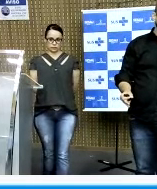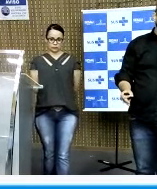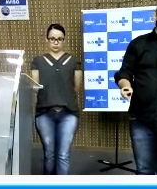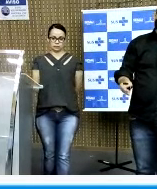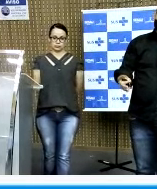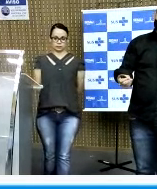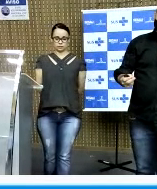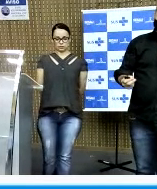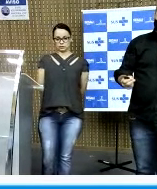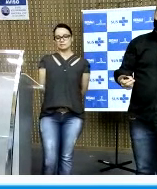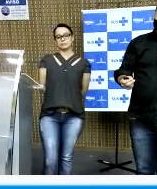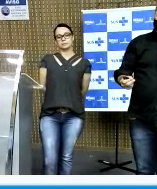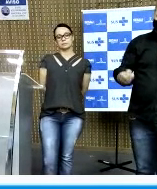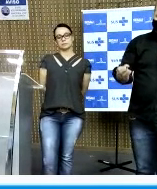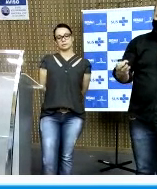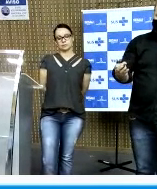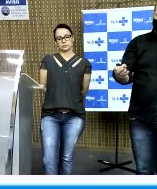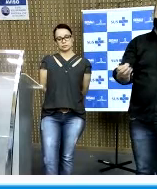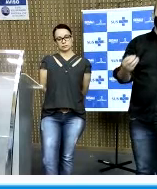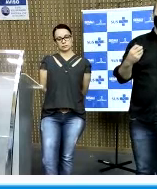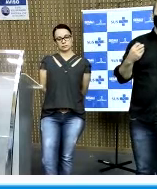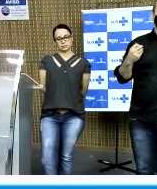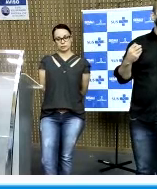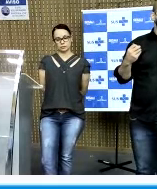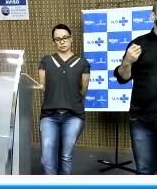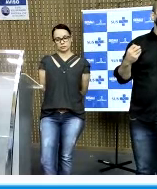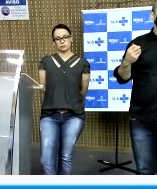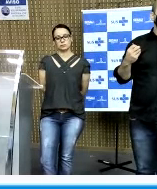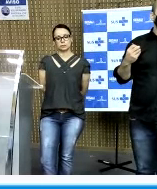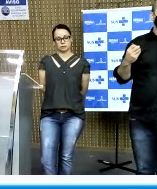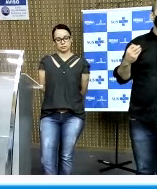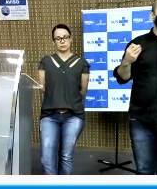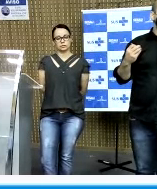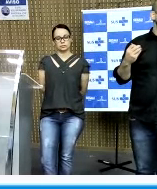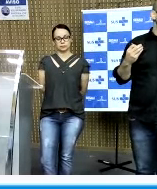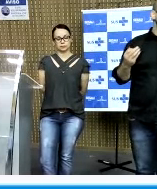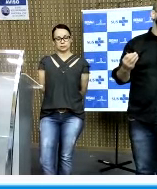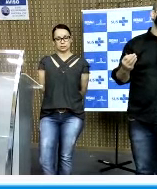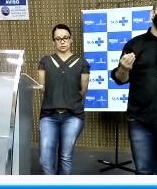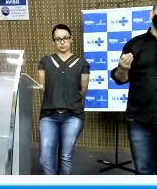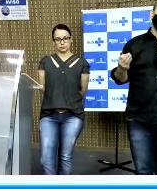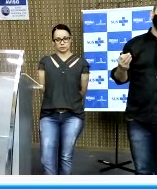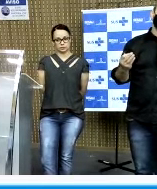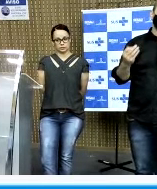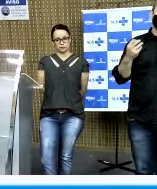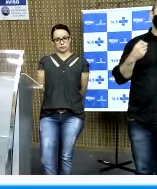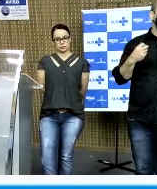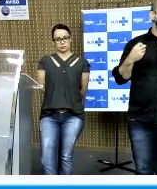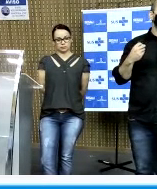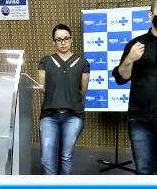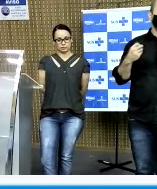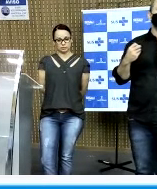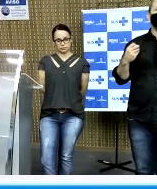25%. Só que o que eu digo para vocês, que esses números são das nossas gestantes. As nossas gestantes, ela tem esse compartilhamento. Como eu tenho